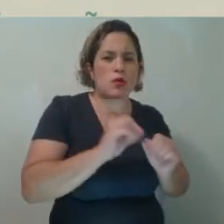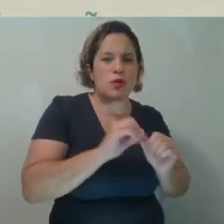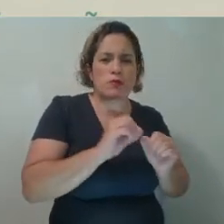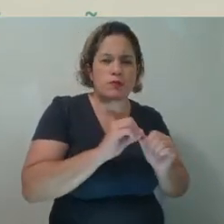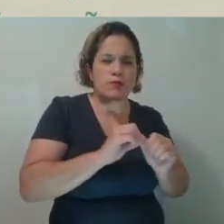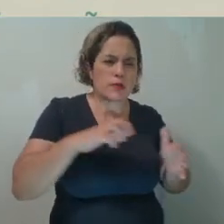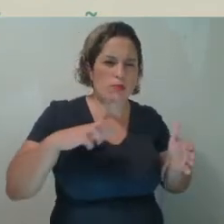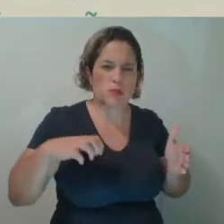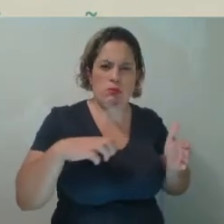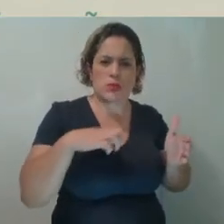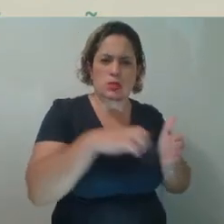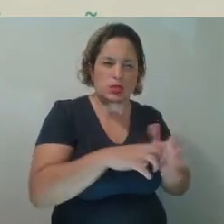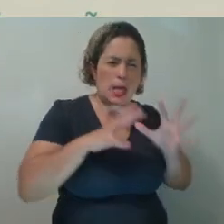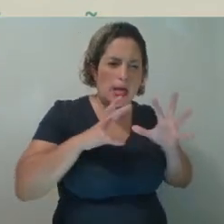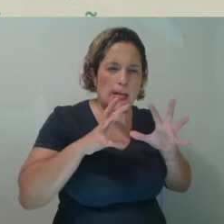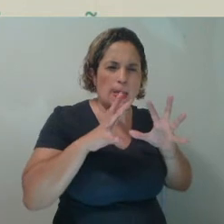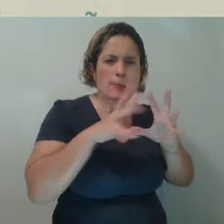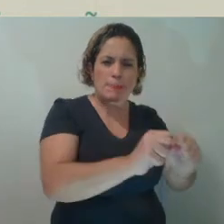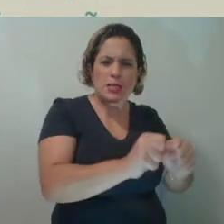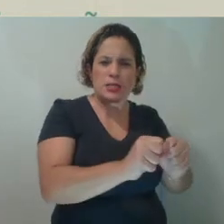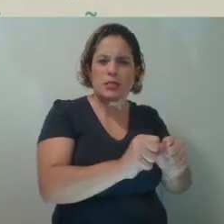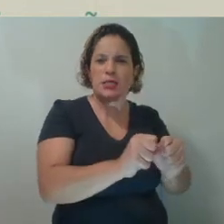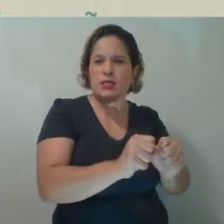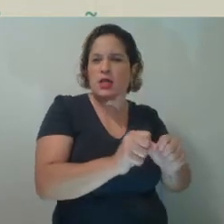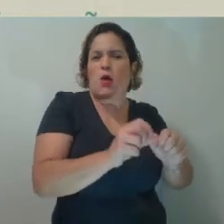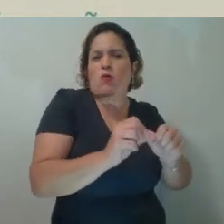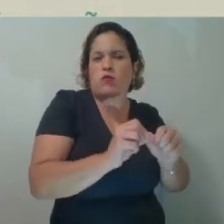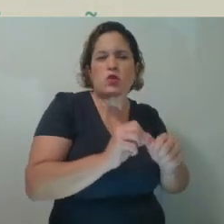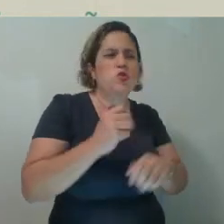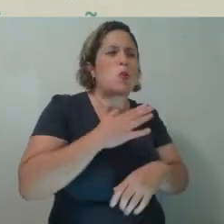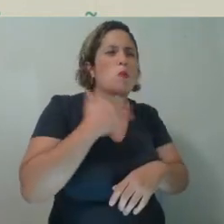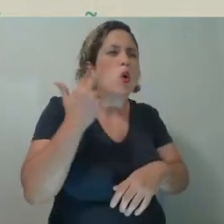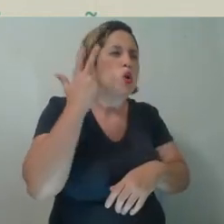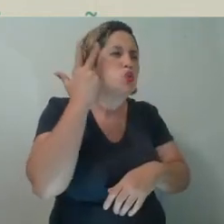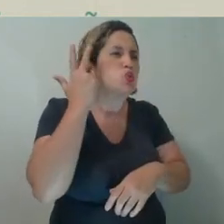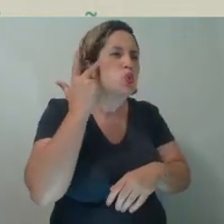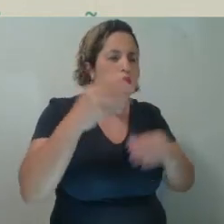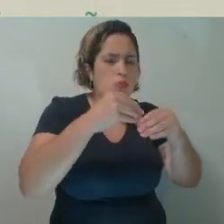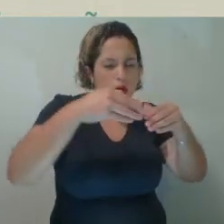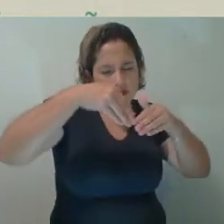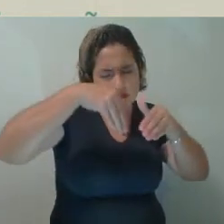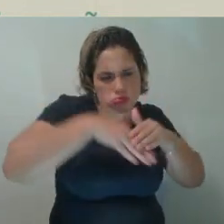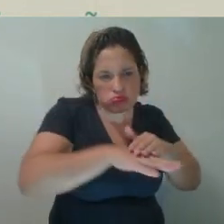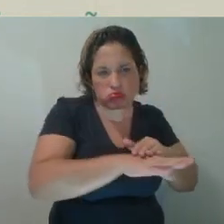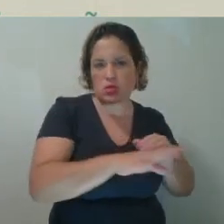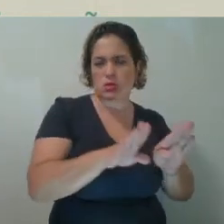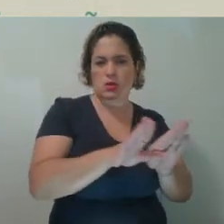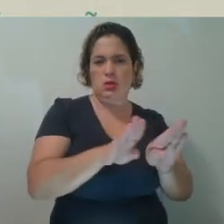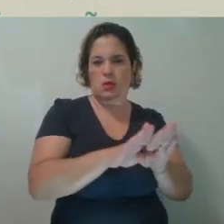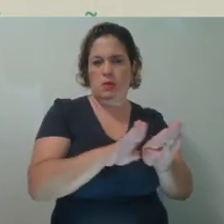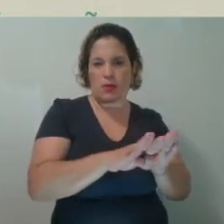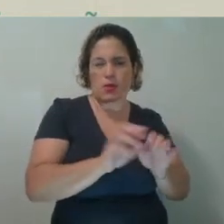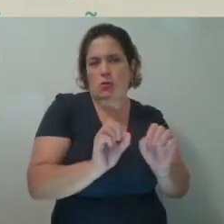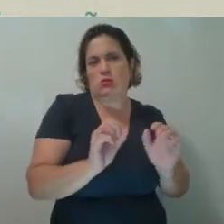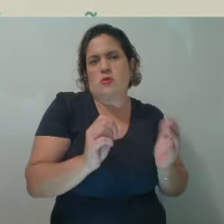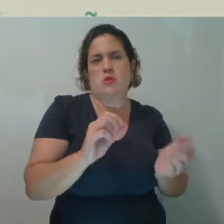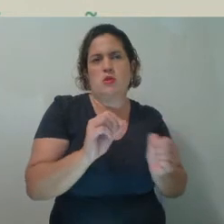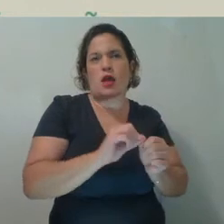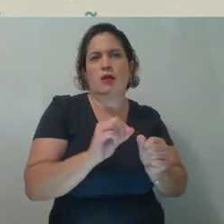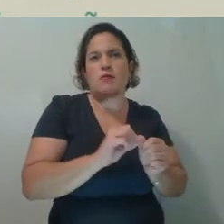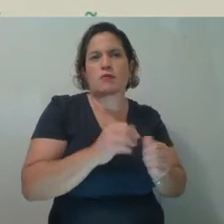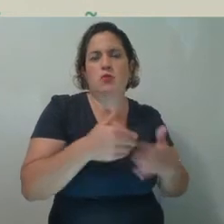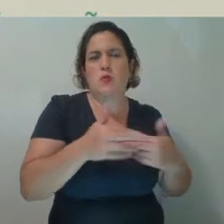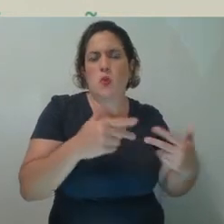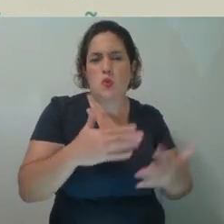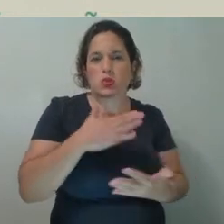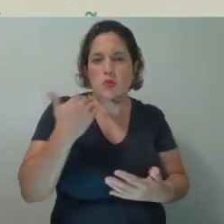atual da carcaça, que podia estar assim por predação, trauma ou sepultamento por humanos, que no caso o animal havia morrido de outra causa